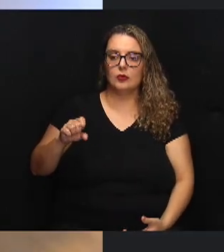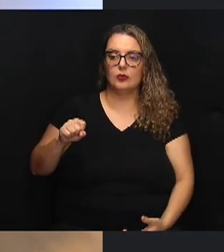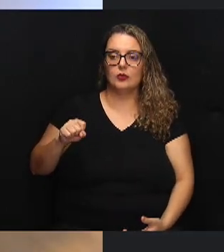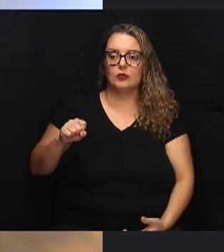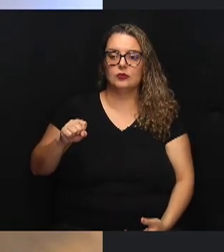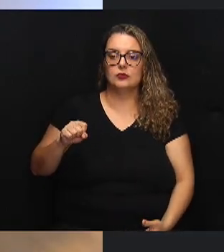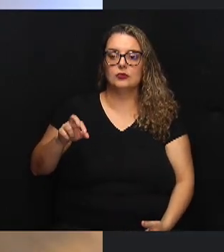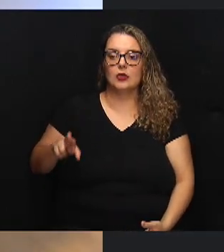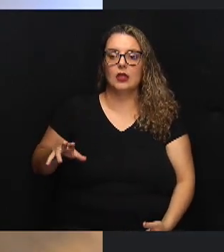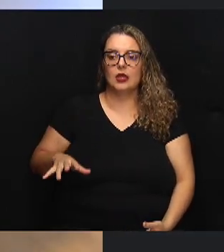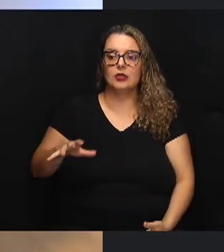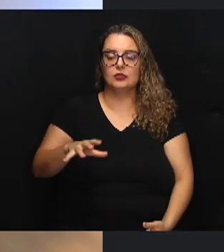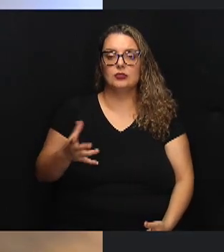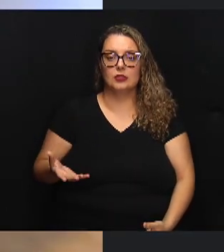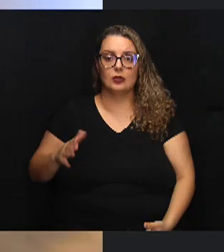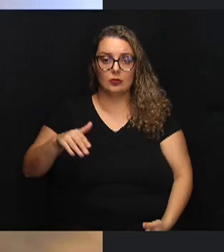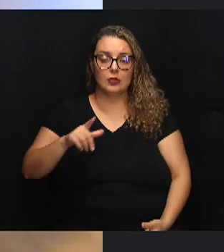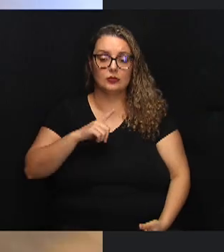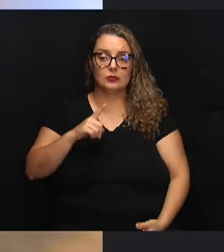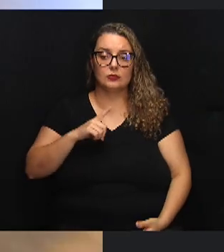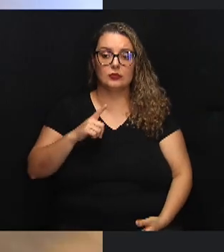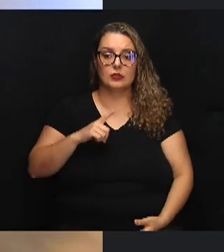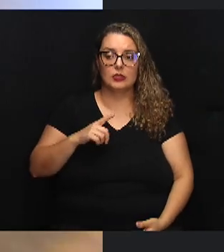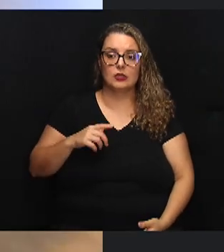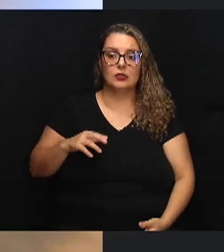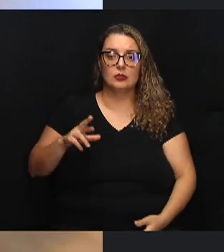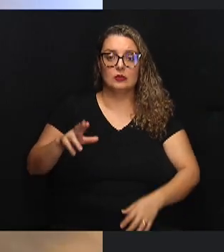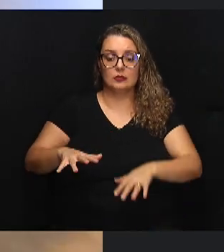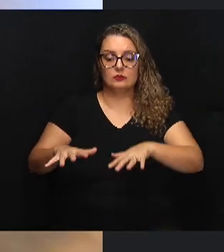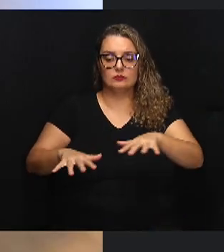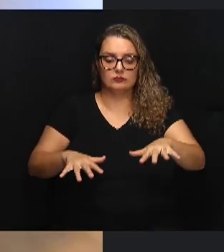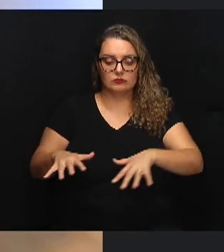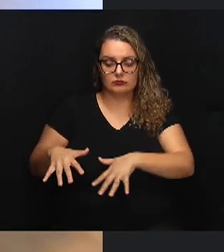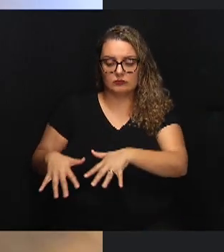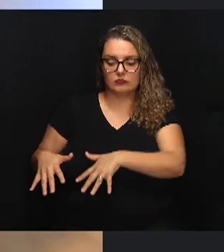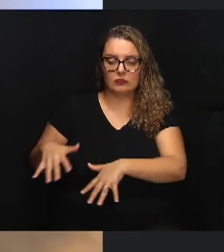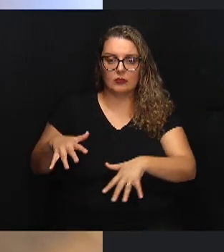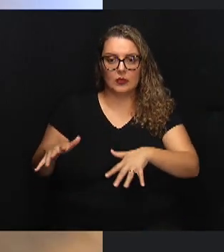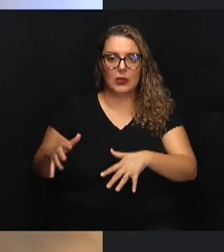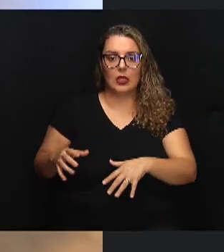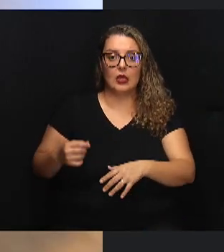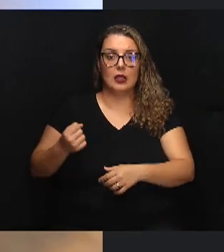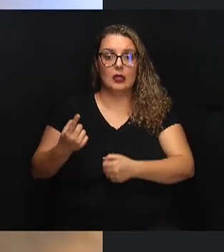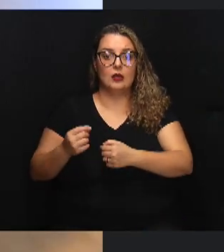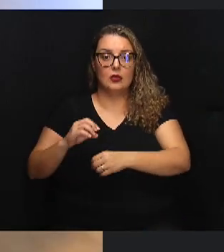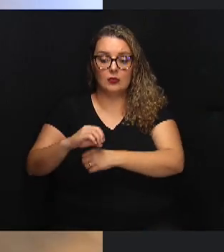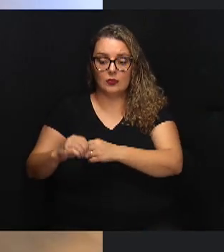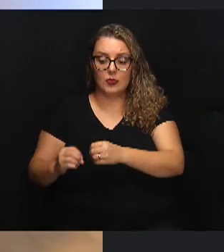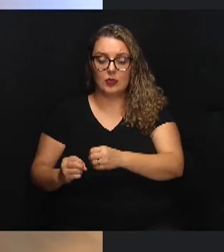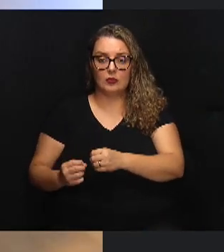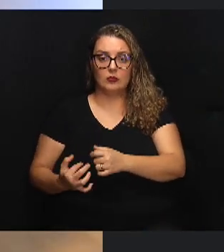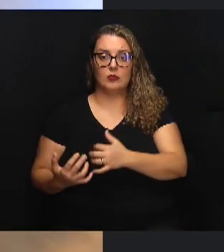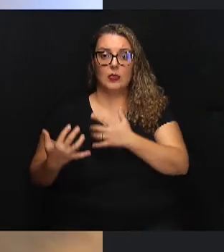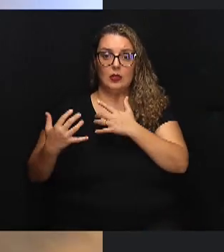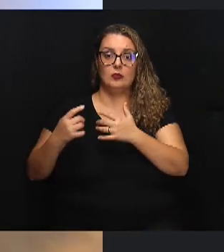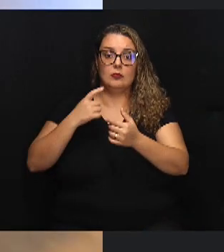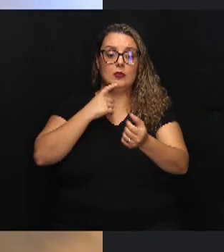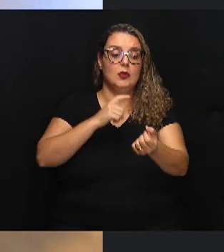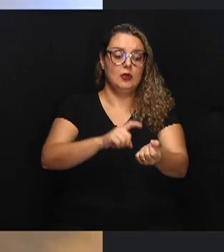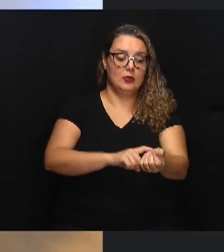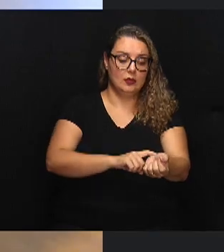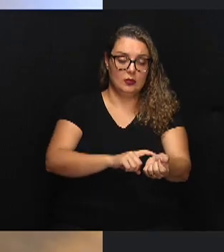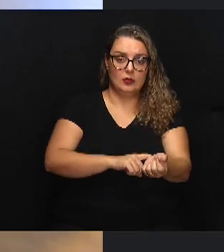linfonodos comprometidos, a chance de alguma célulazinha ter escapado para a corrente sanguínea e causar